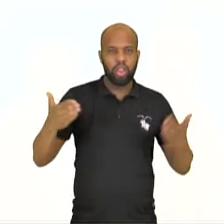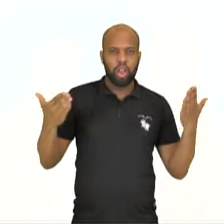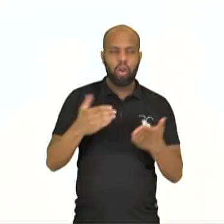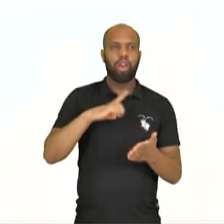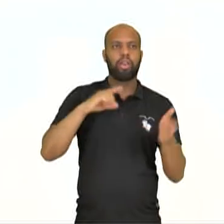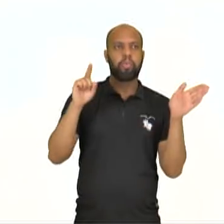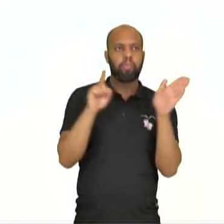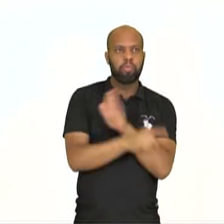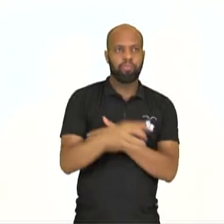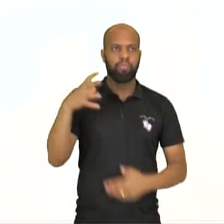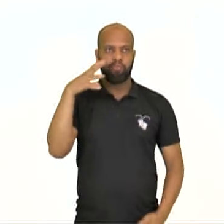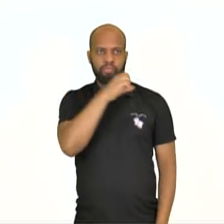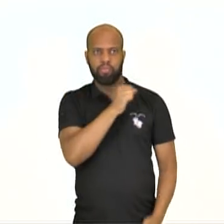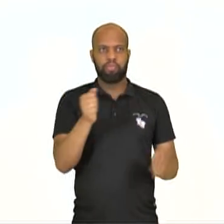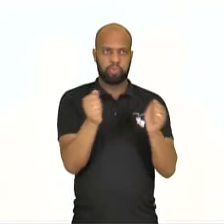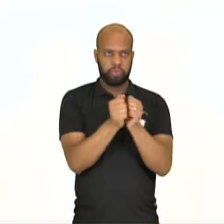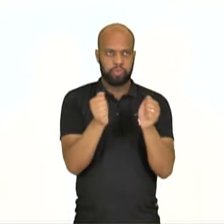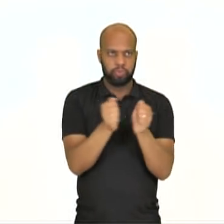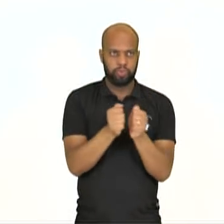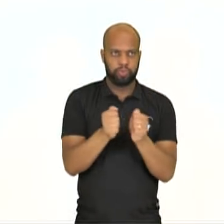vou fazer um quiz com vocês aqui.